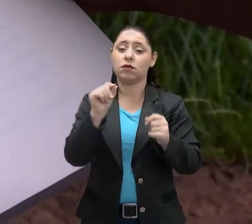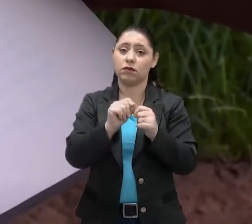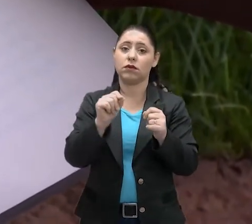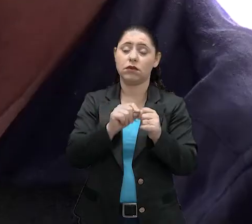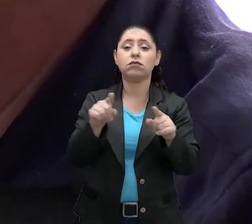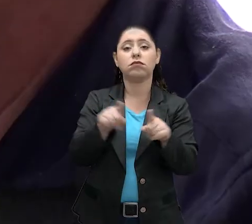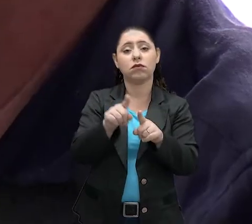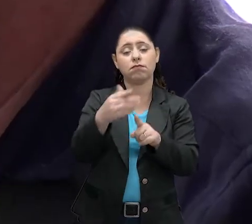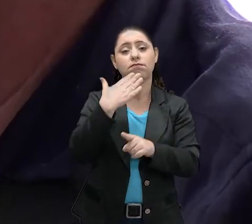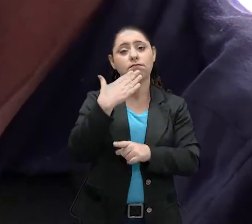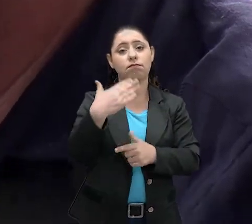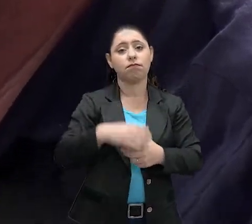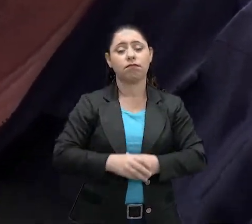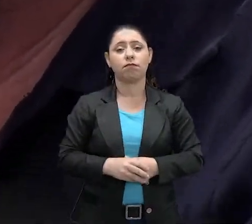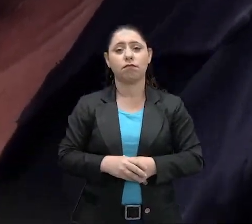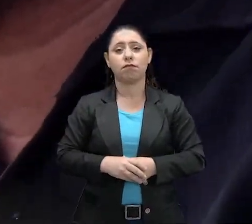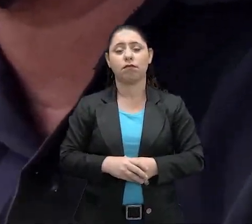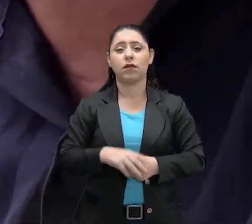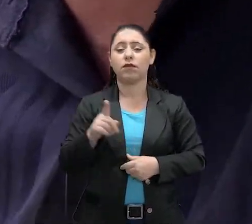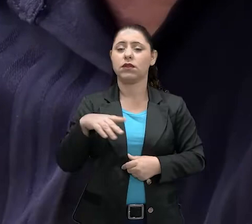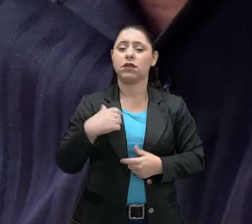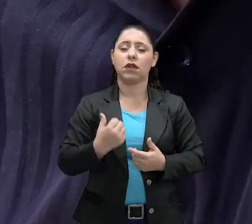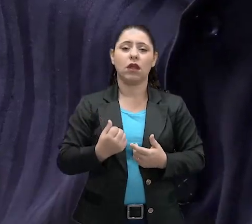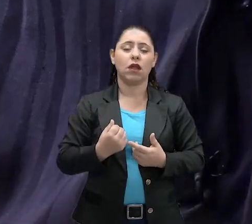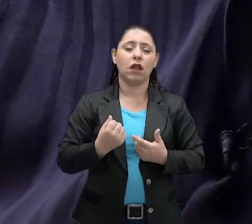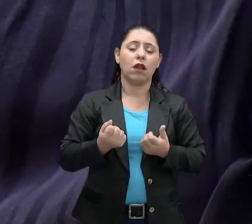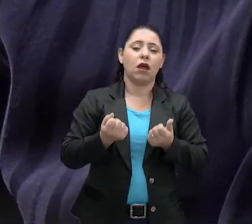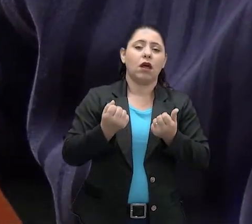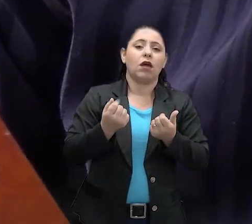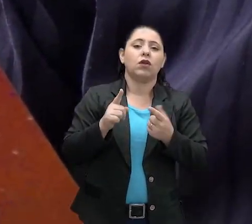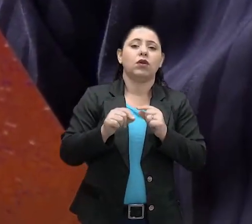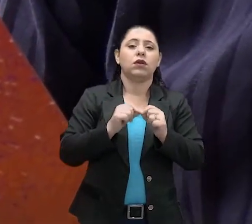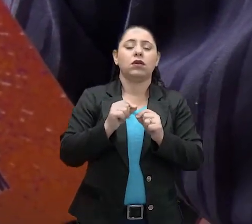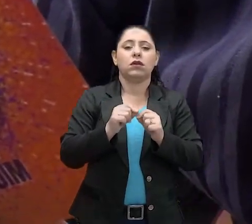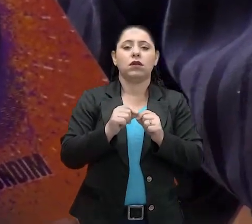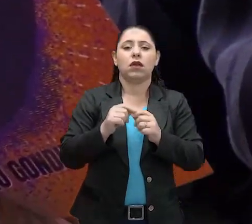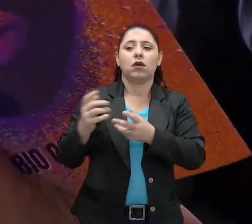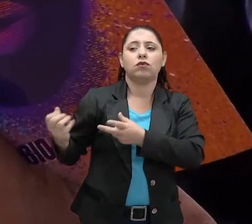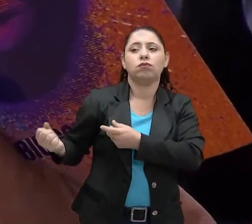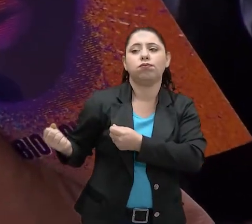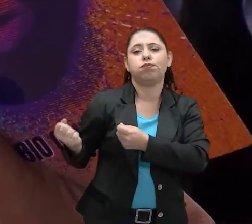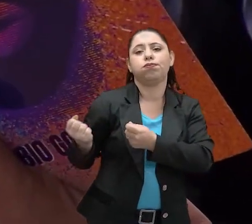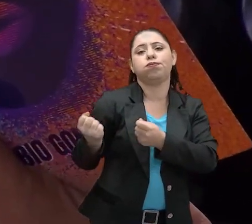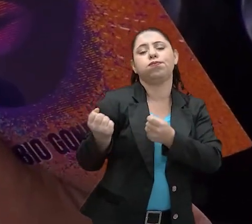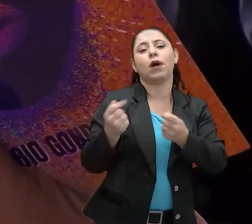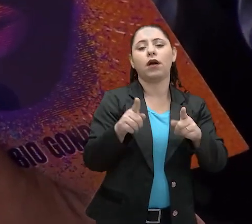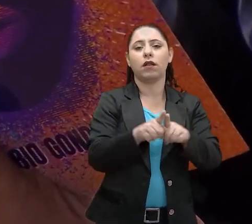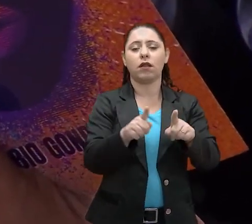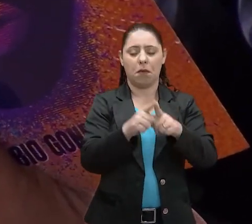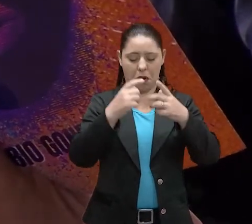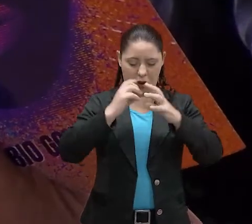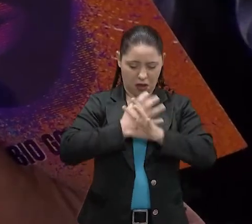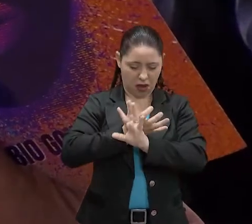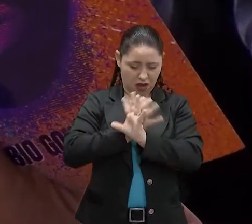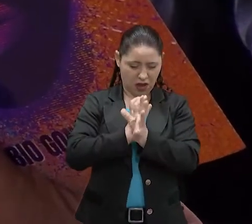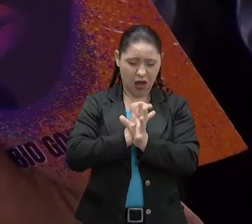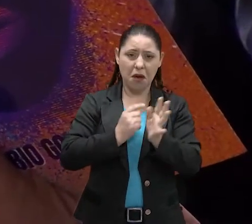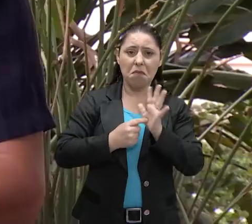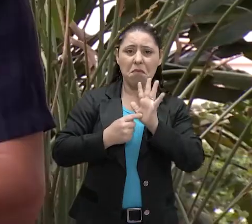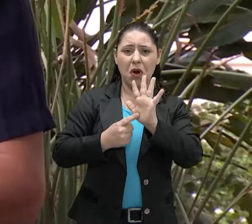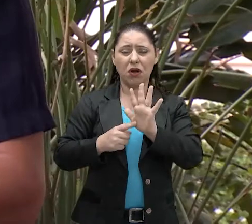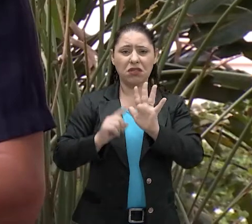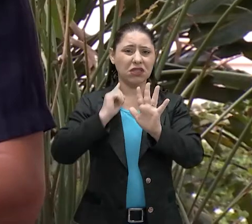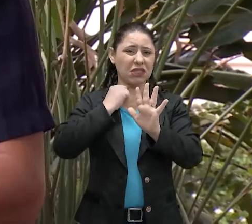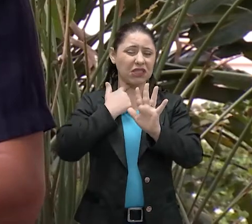assim me fizeres, também peço, sejas lerdo, para que arrastada e desmunida minha carcaça